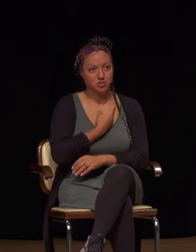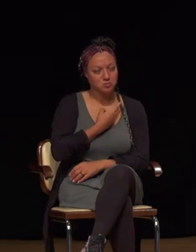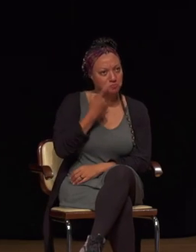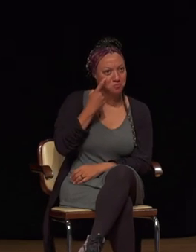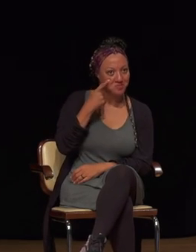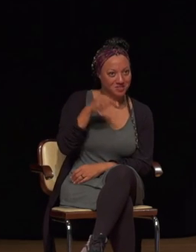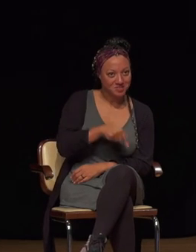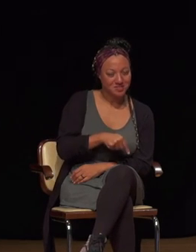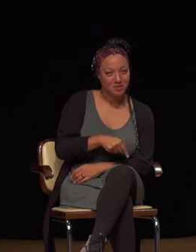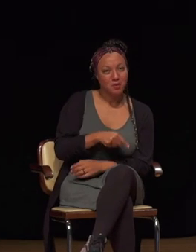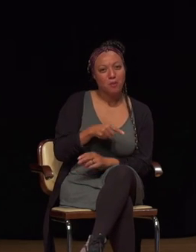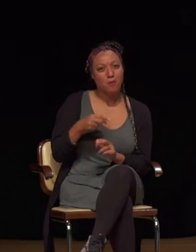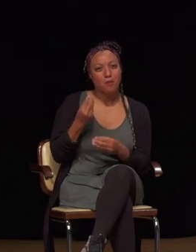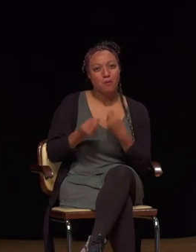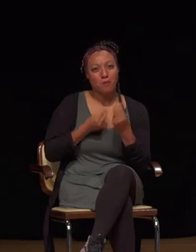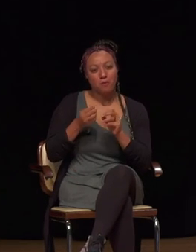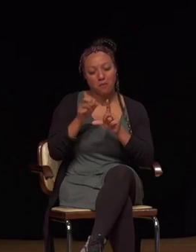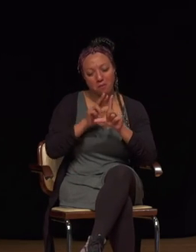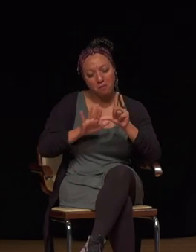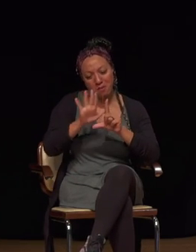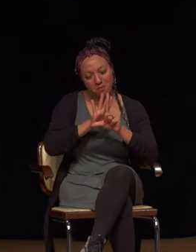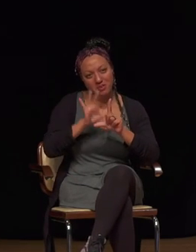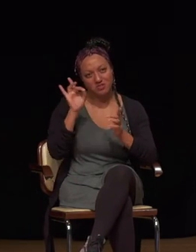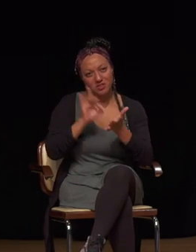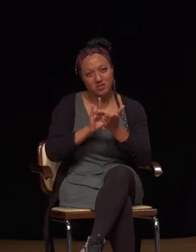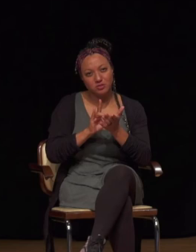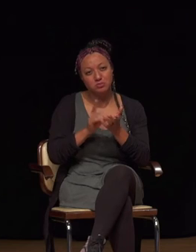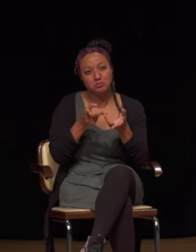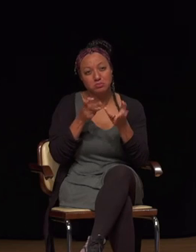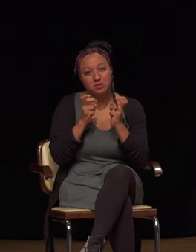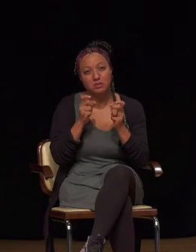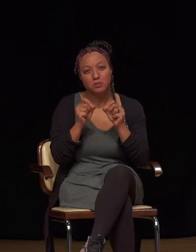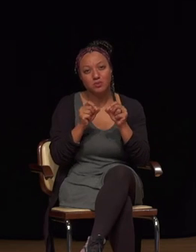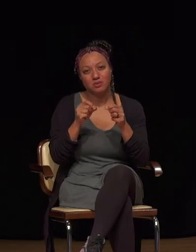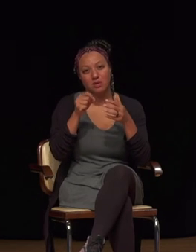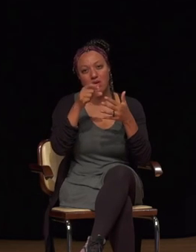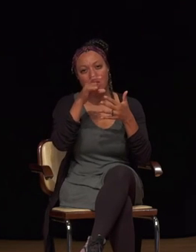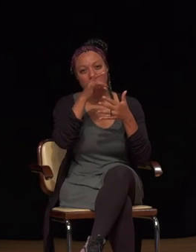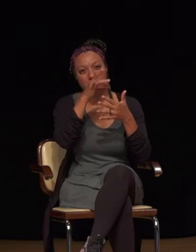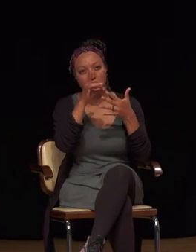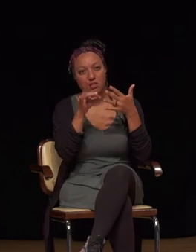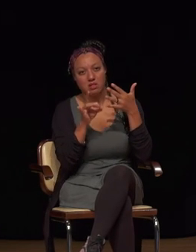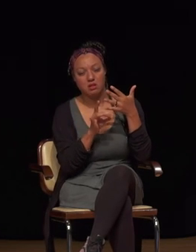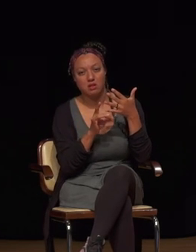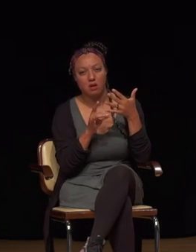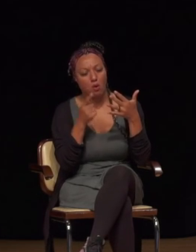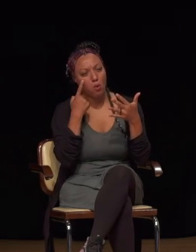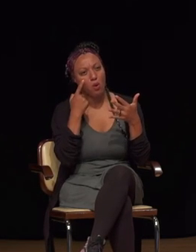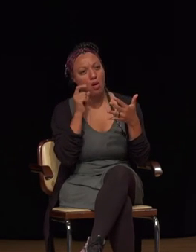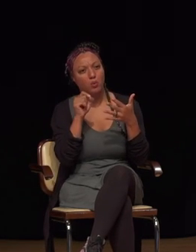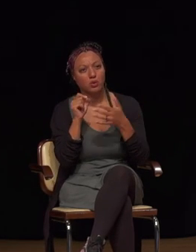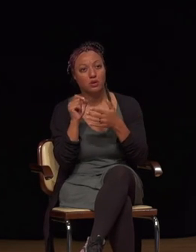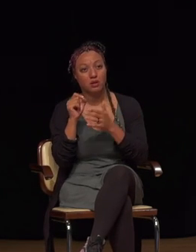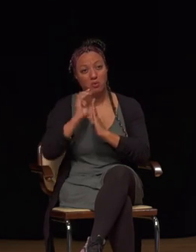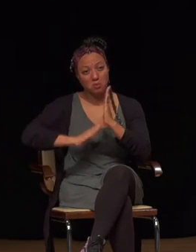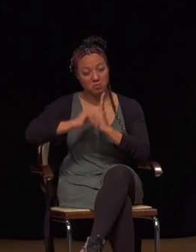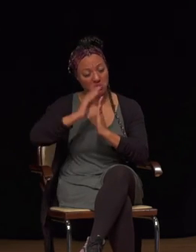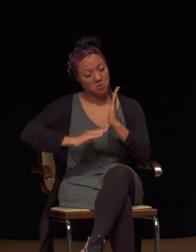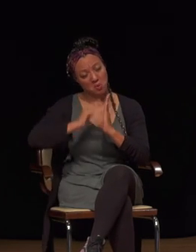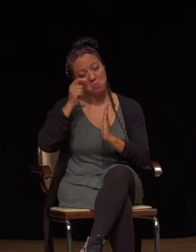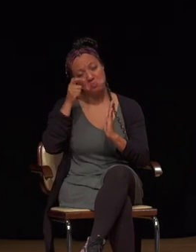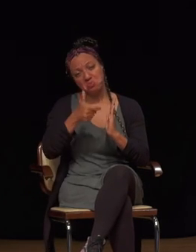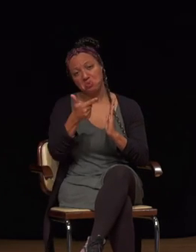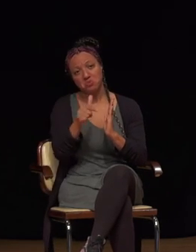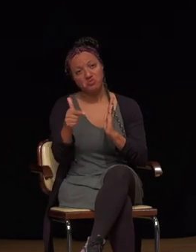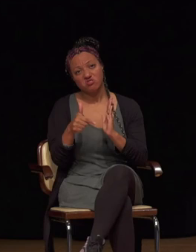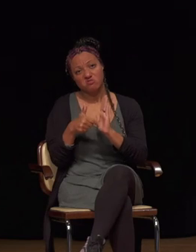ver verdades nessas imagens olhando nos detalhes olhando justamente naquilo que os pintores não estavam tão interessados